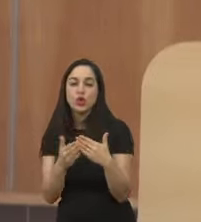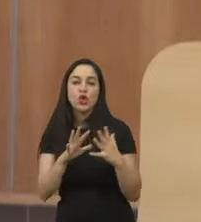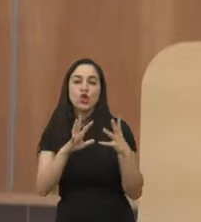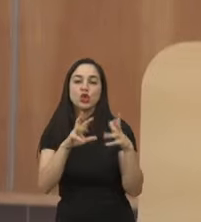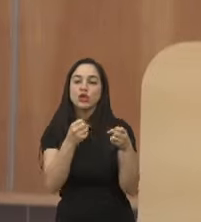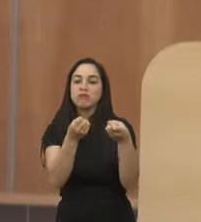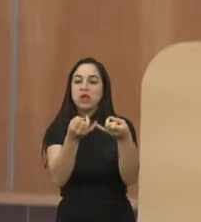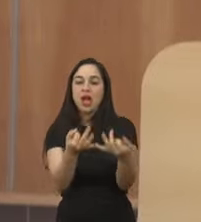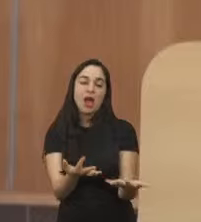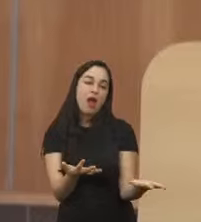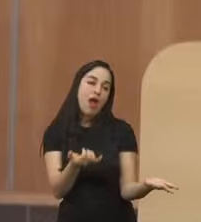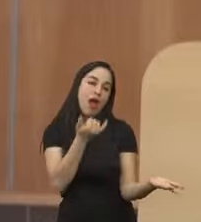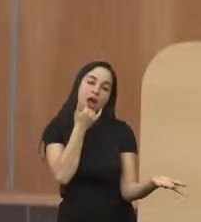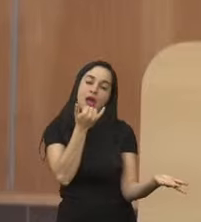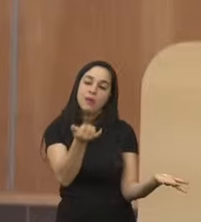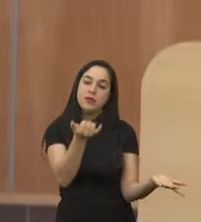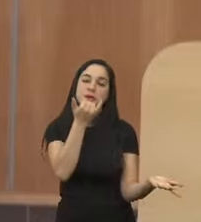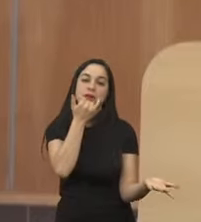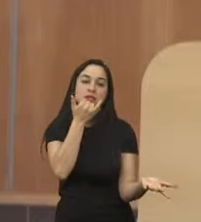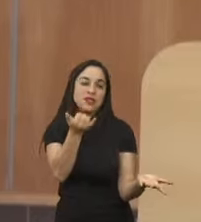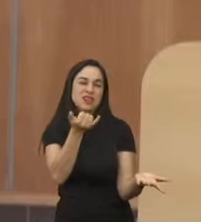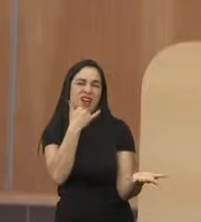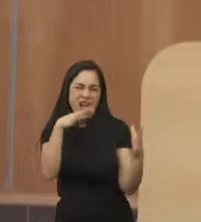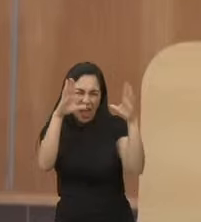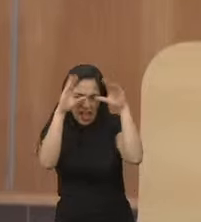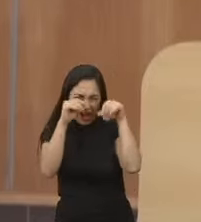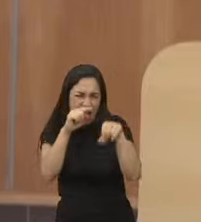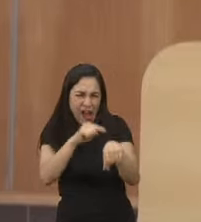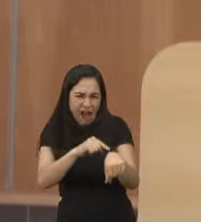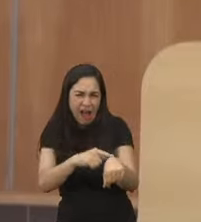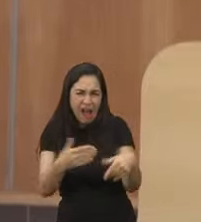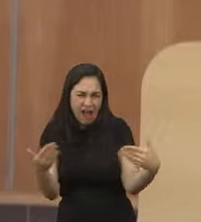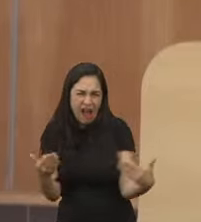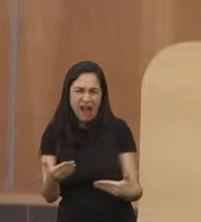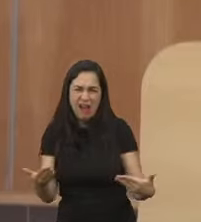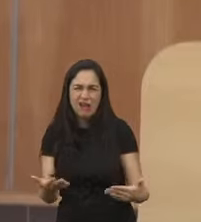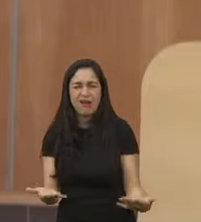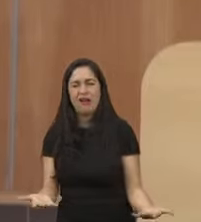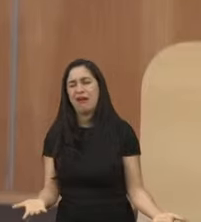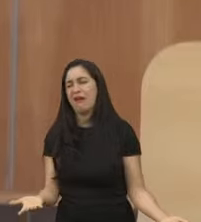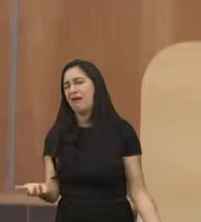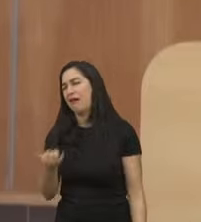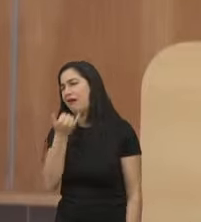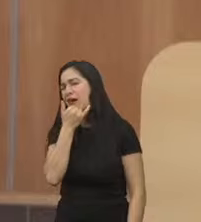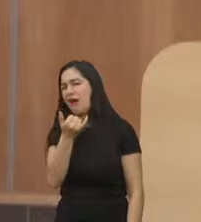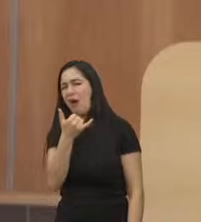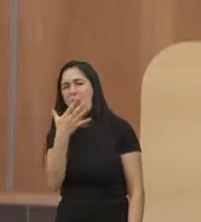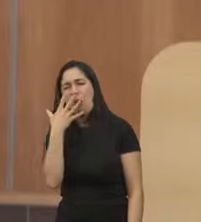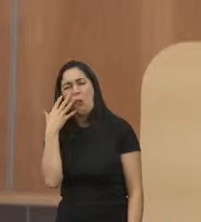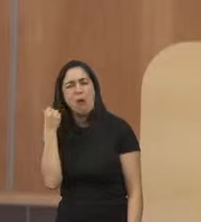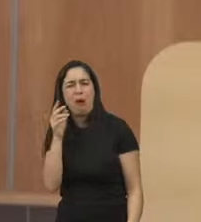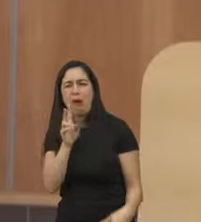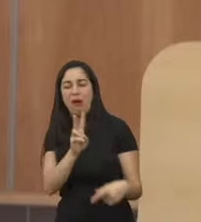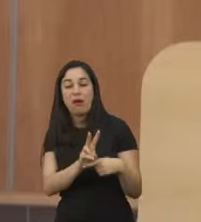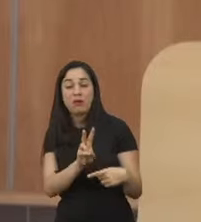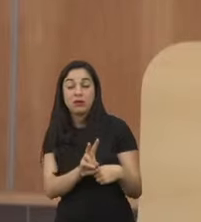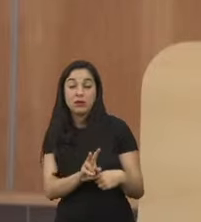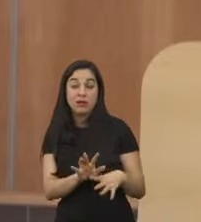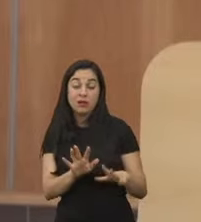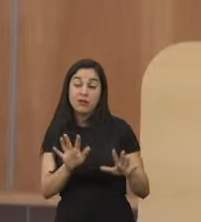mesma coisa: posso fazer nada. De noite, essa hora, tem como ir cuidar de um gato. Só